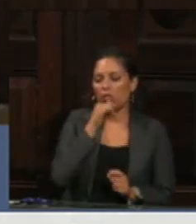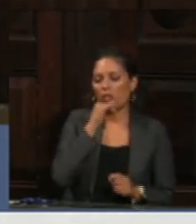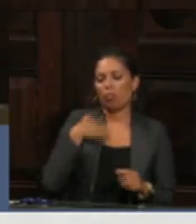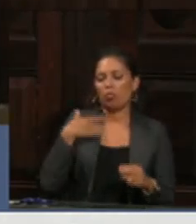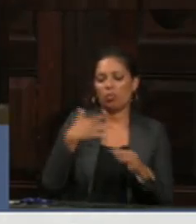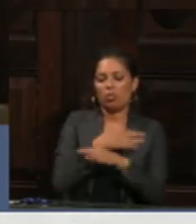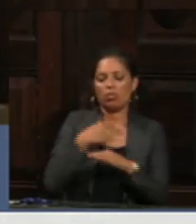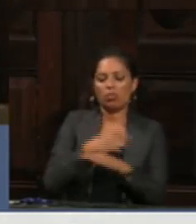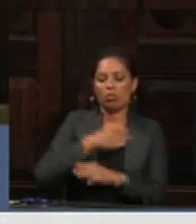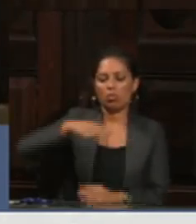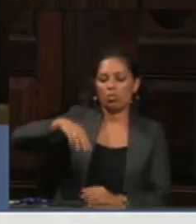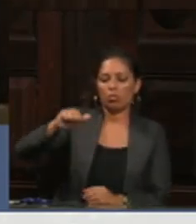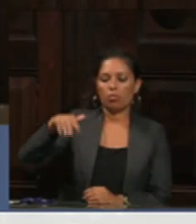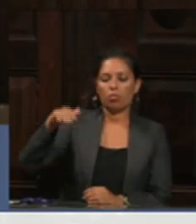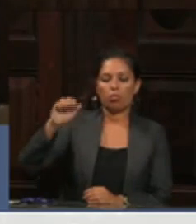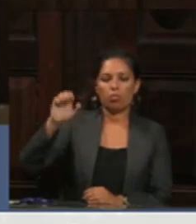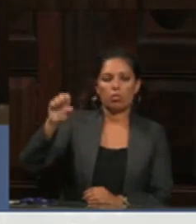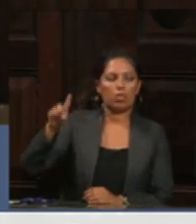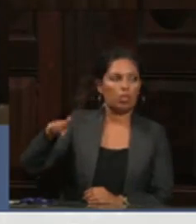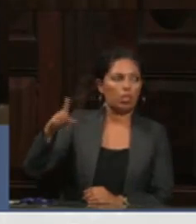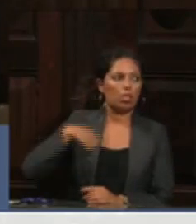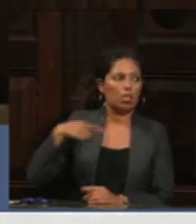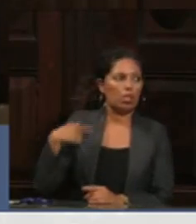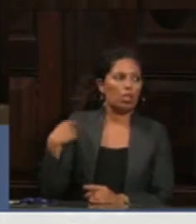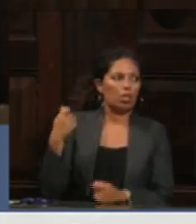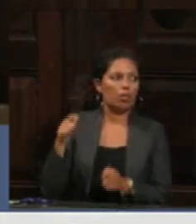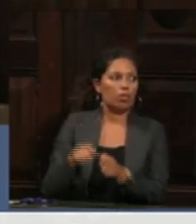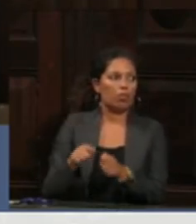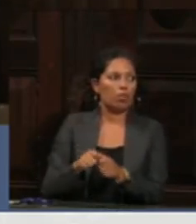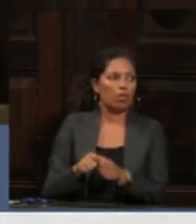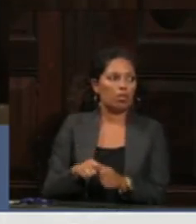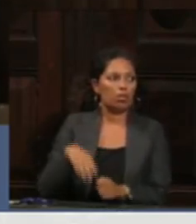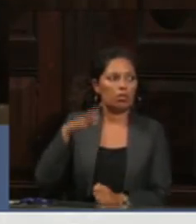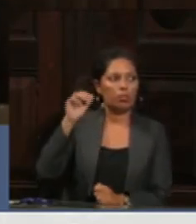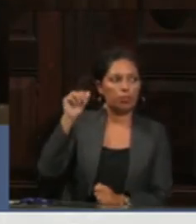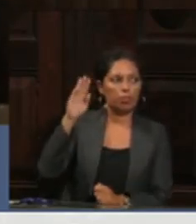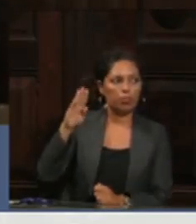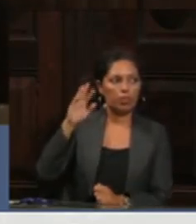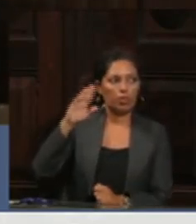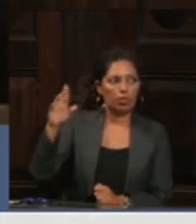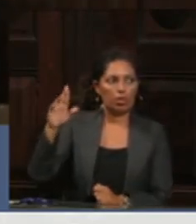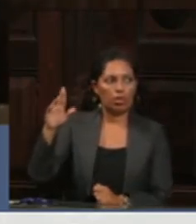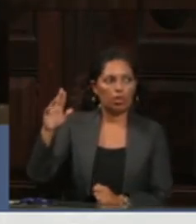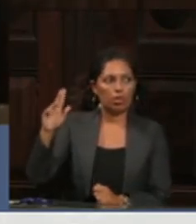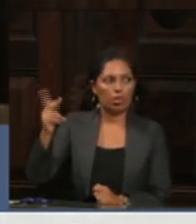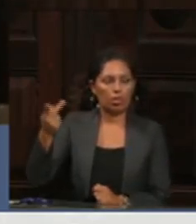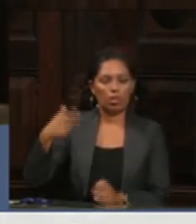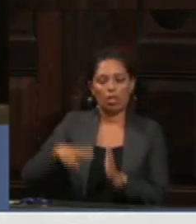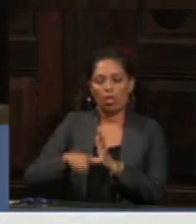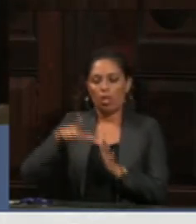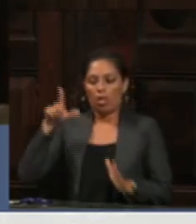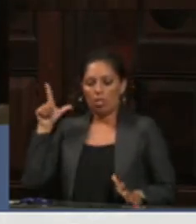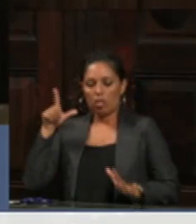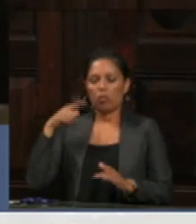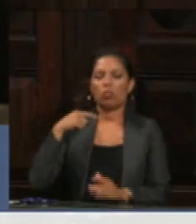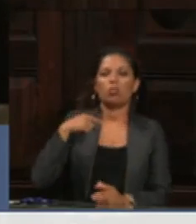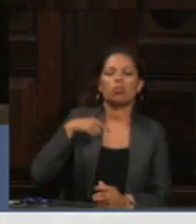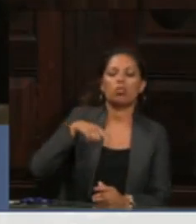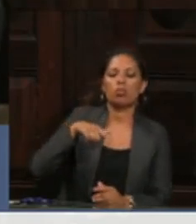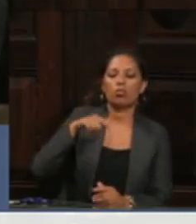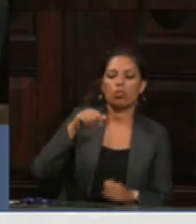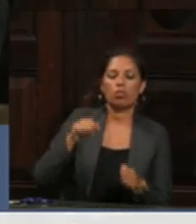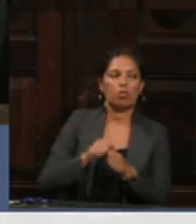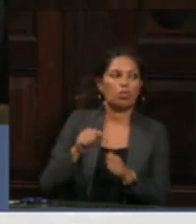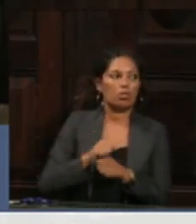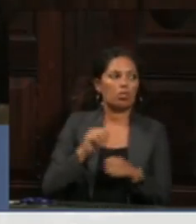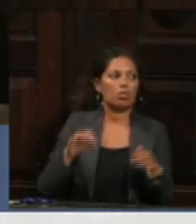cobrança é feita pela BRK, antes feita pela Odebrecht. A Odebrecht, que